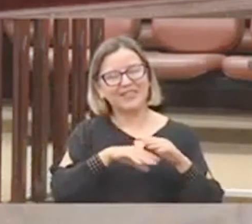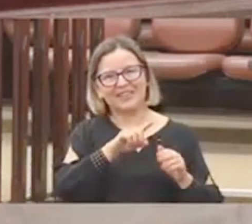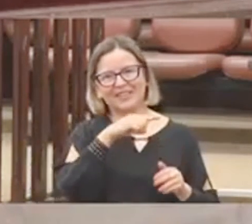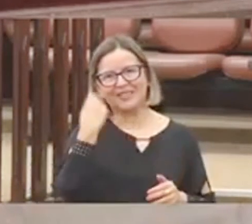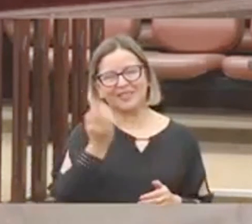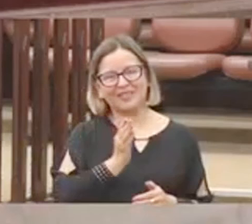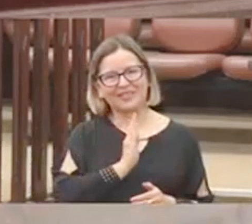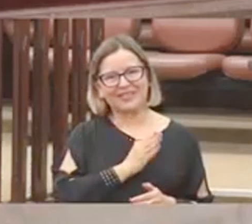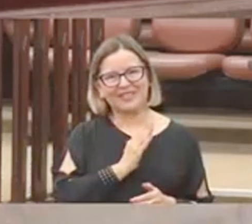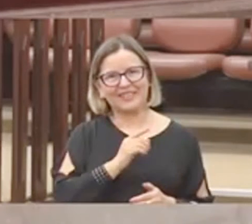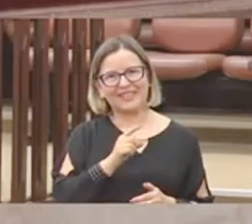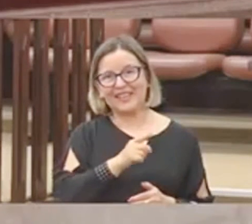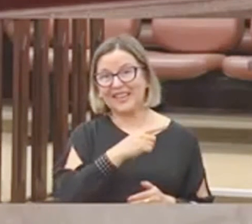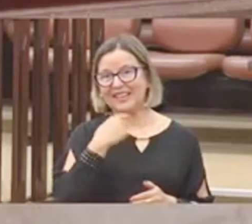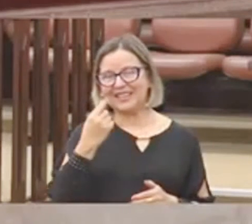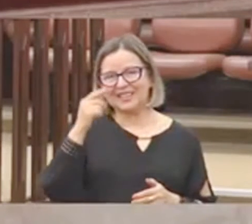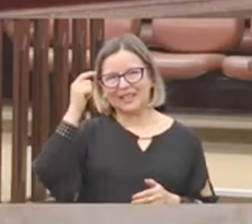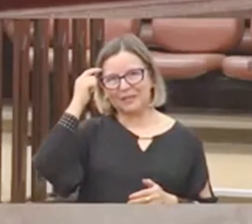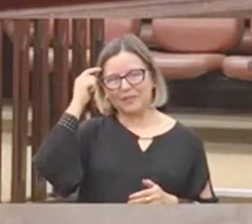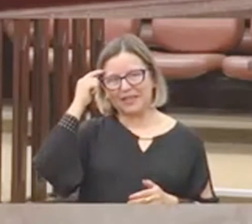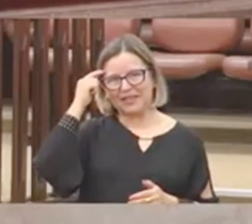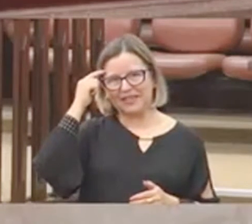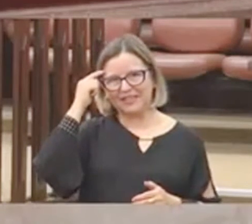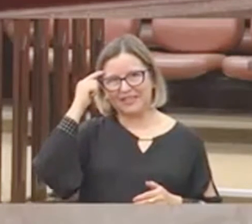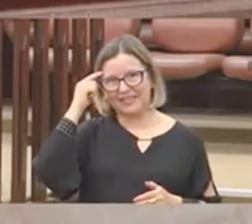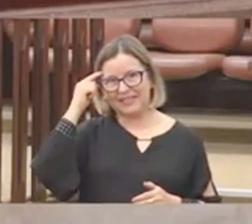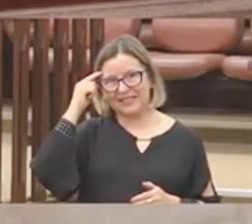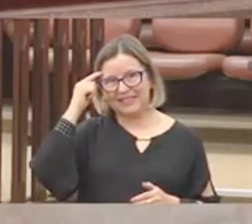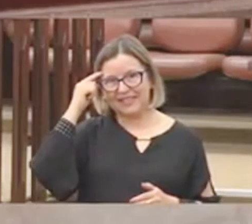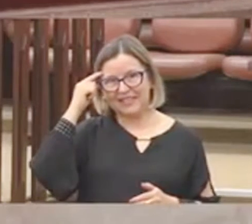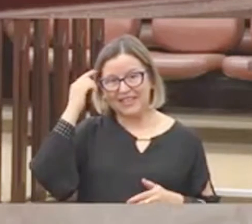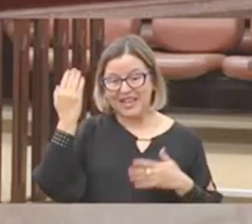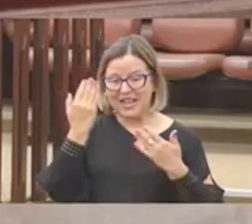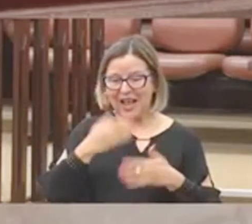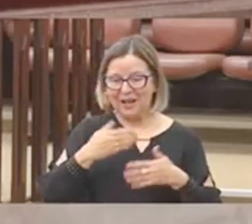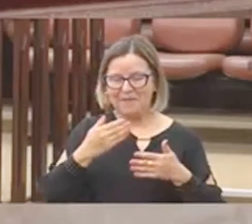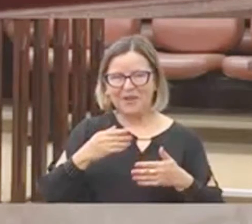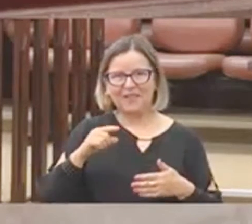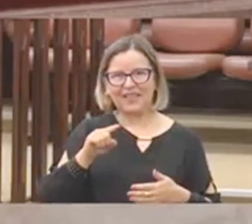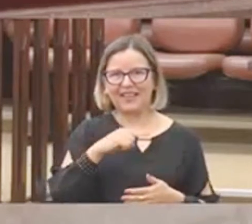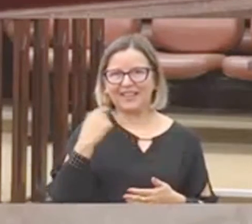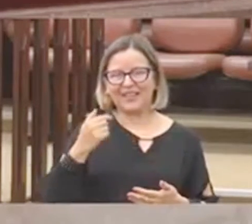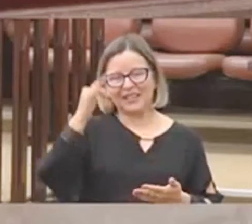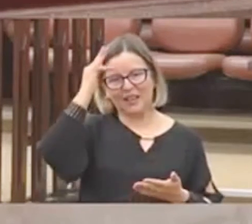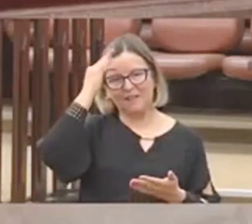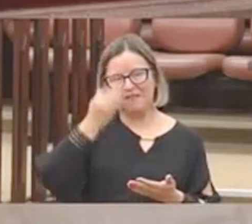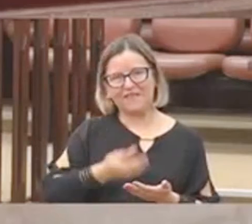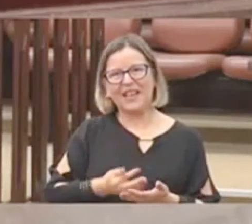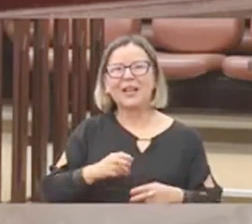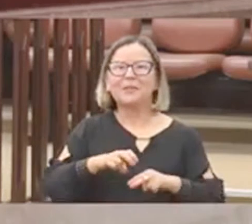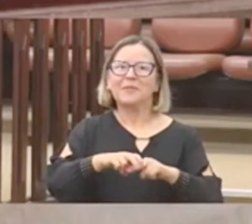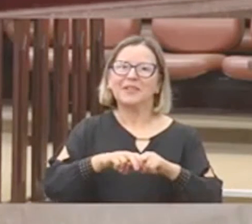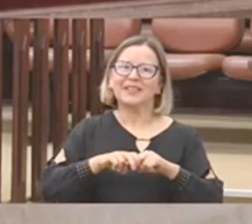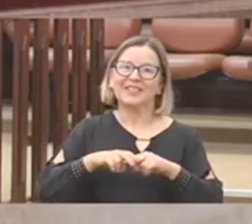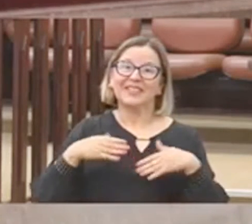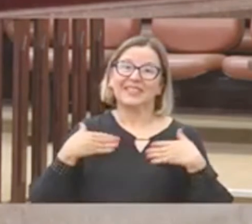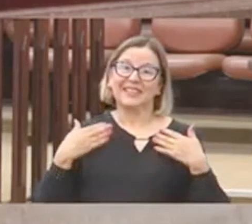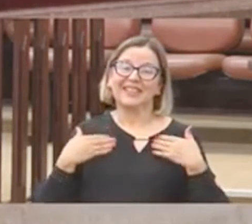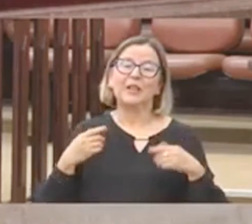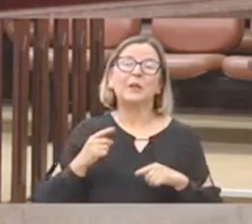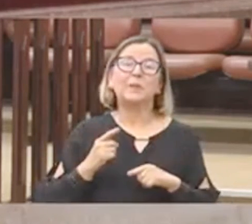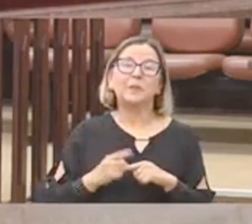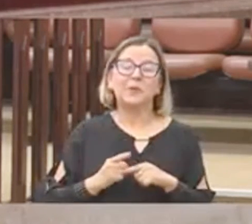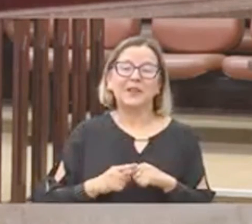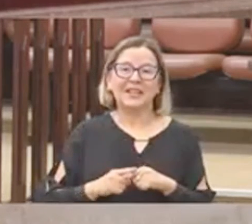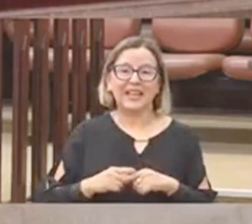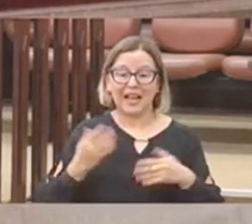a prova da nossa fé é motivo de alegria, pois as provações nos amadurecem